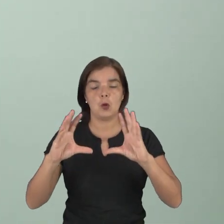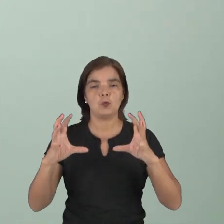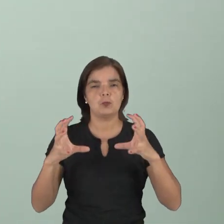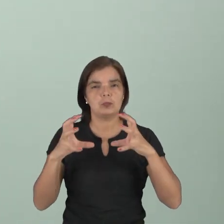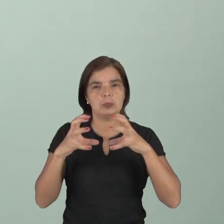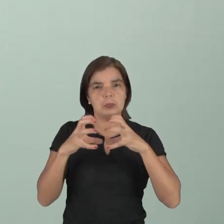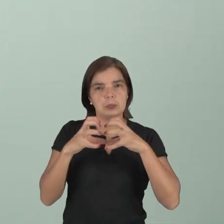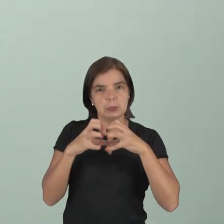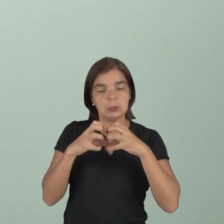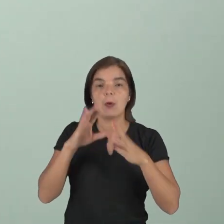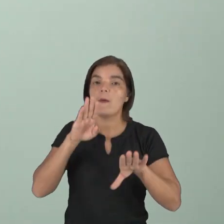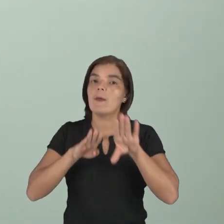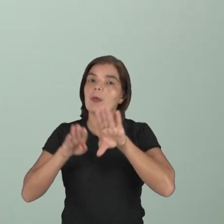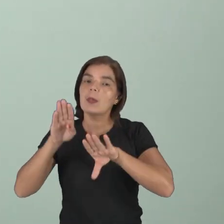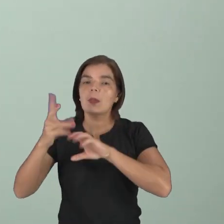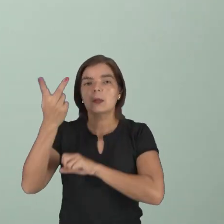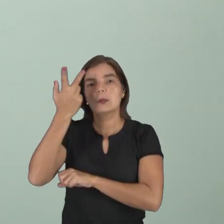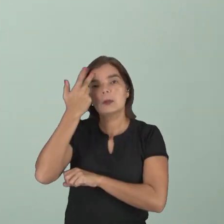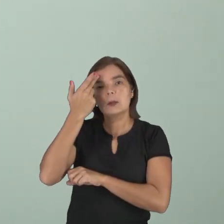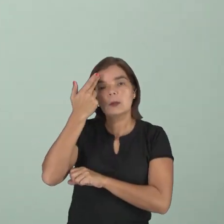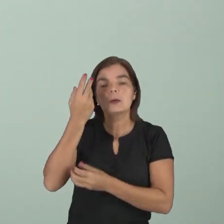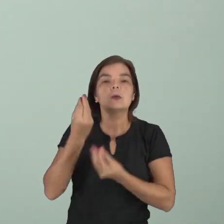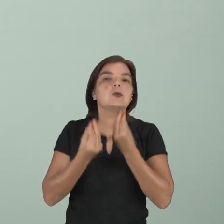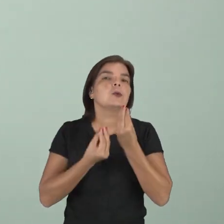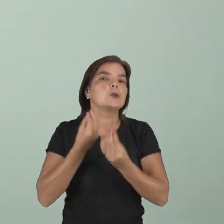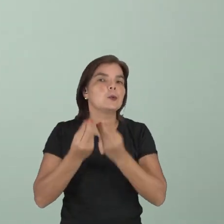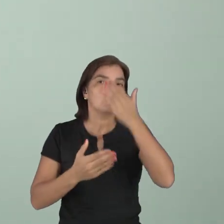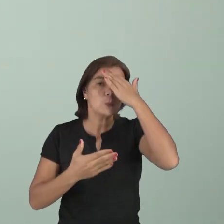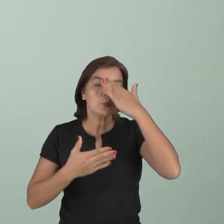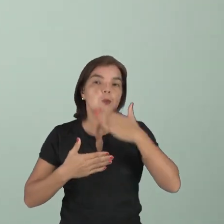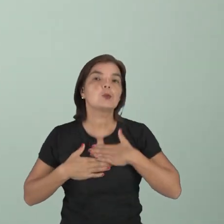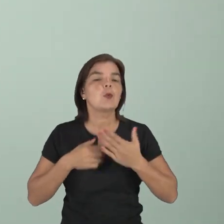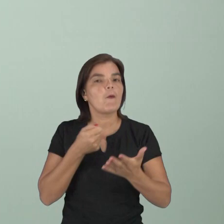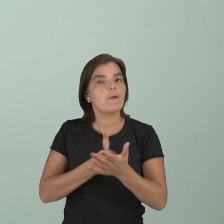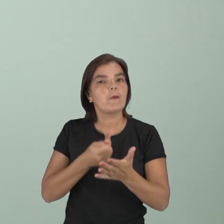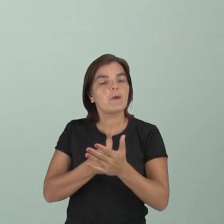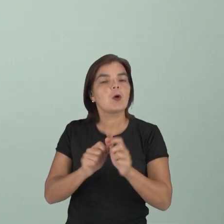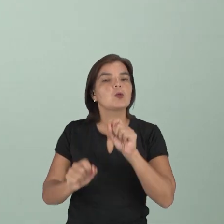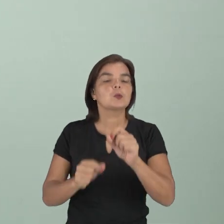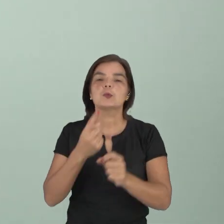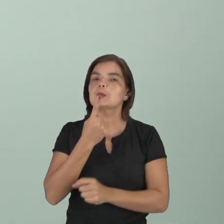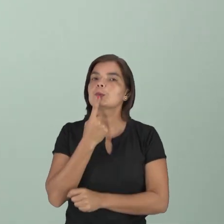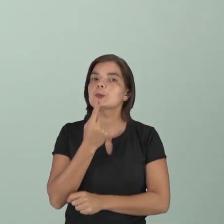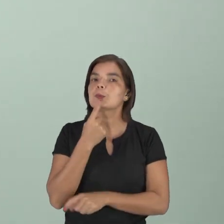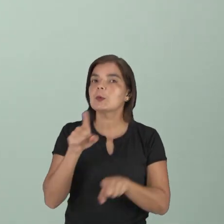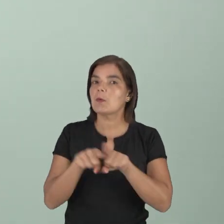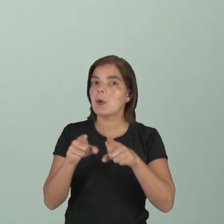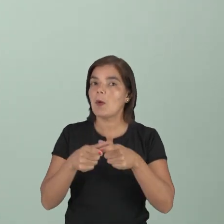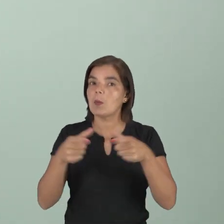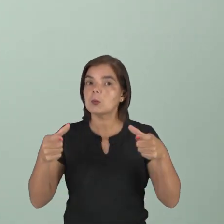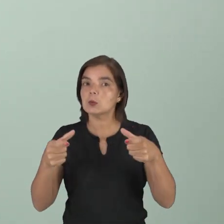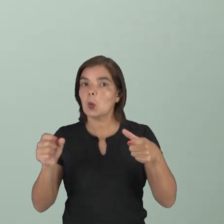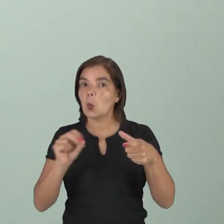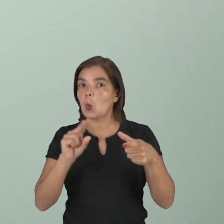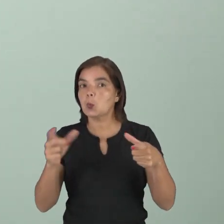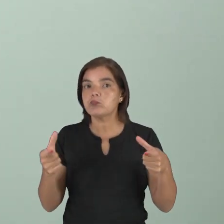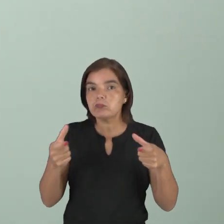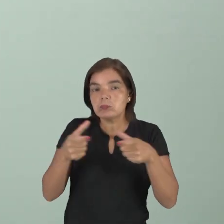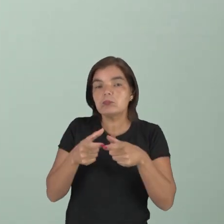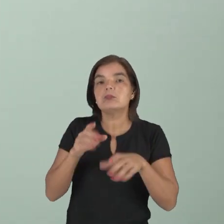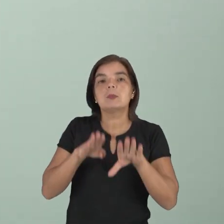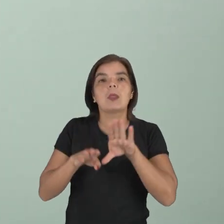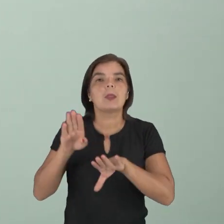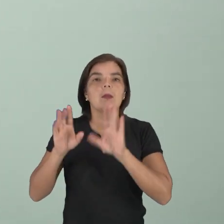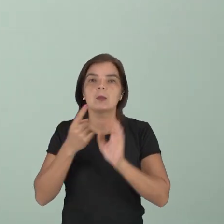contraída. Isso vai depender naturalmente do que o corpo vai exigir ali, desse fluxo sanguíneo. Ela vai aumentar ou reduzir dependendo